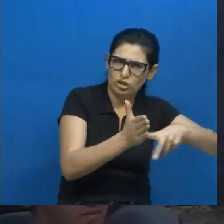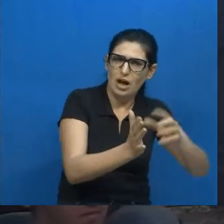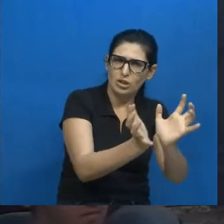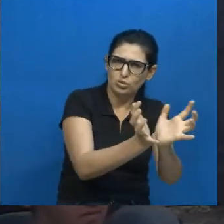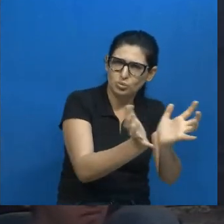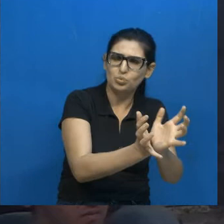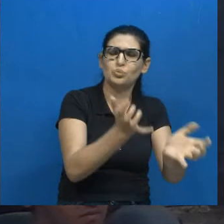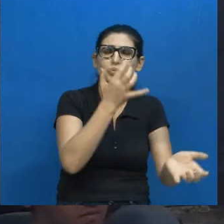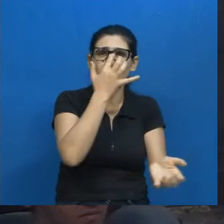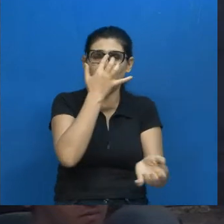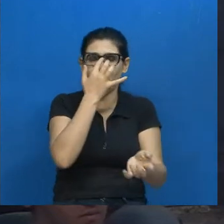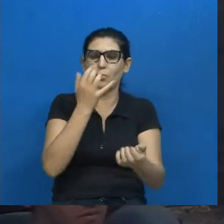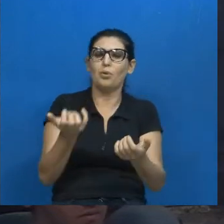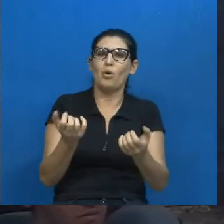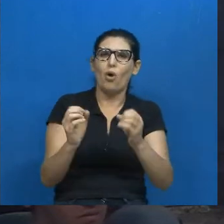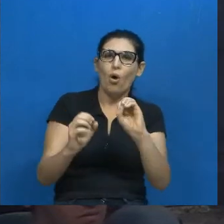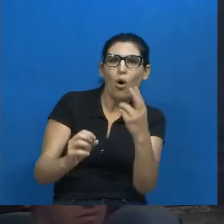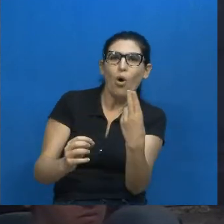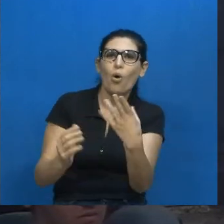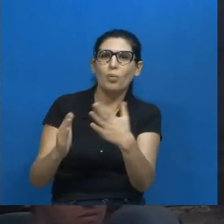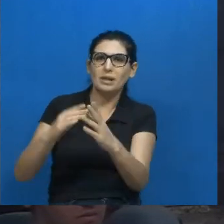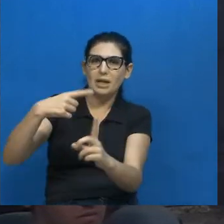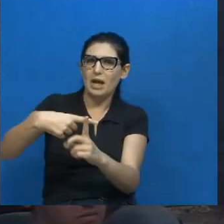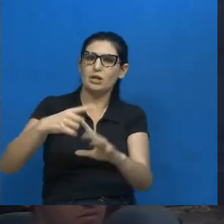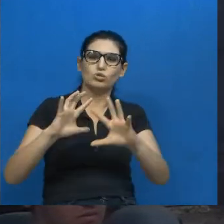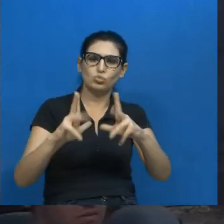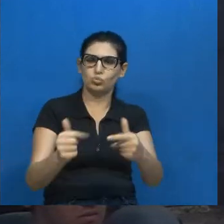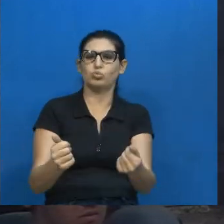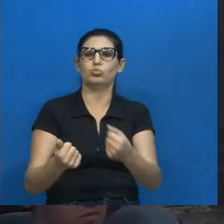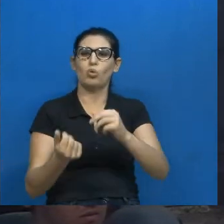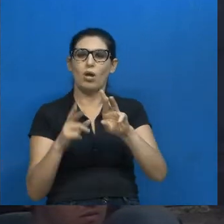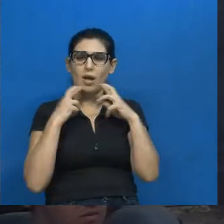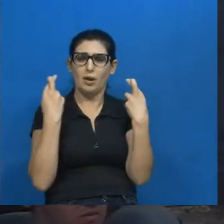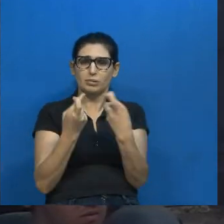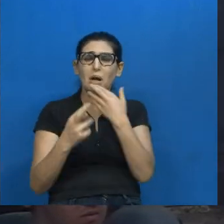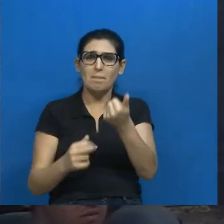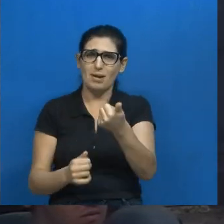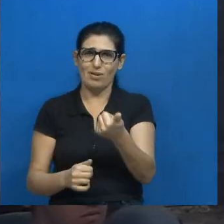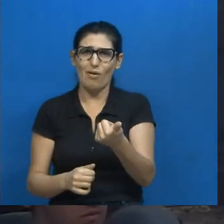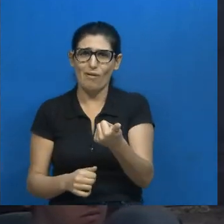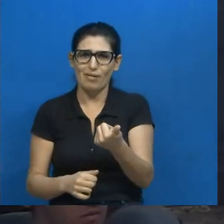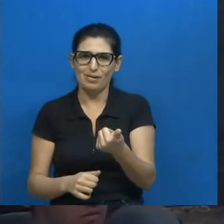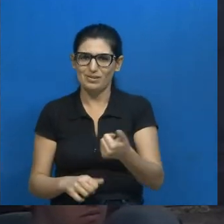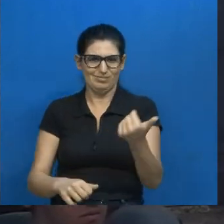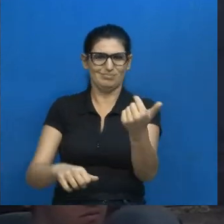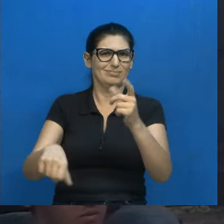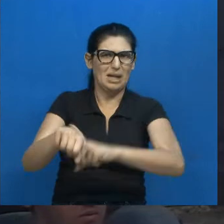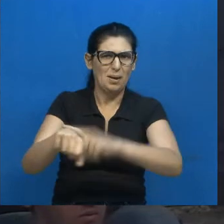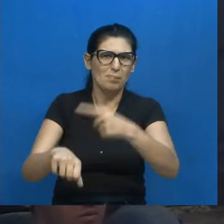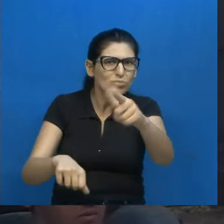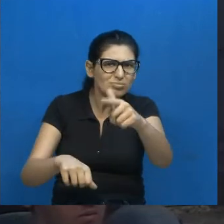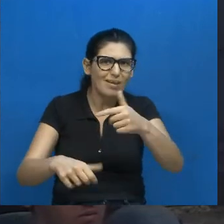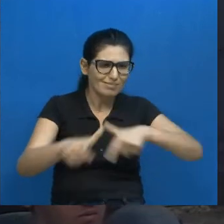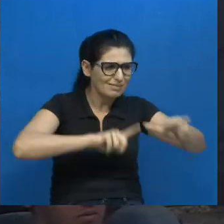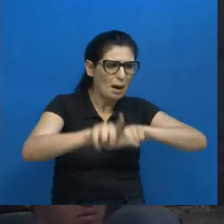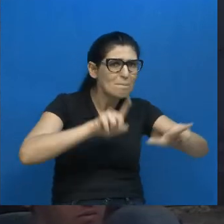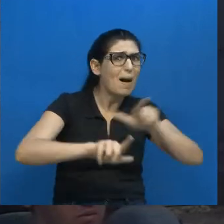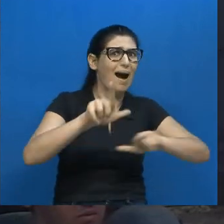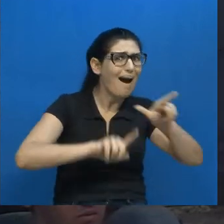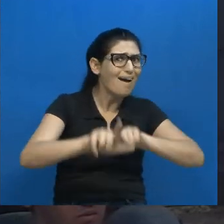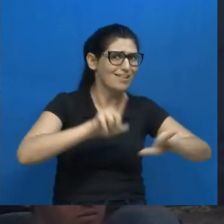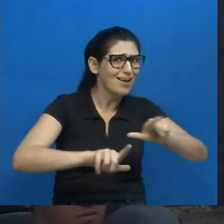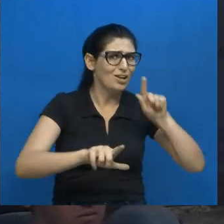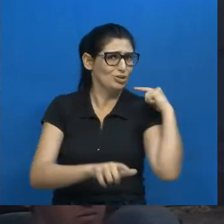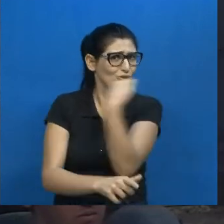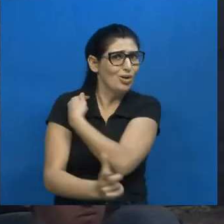trabalha, gente, o povo não tem tempo de parar no ponto para ficar conversando, não, ao contrário do tal do secretário que devia estar aqui, né? A gente trabalha. Então,